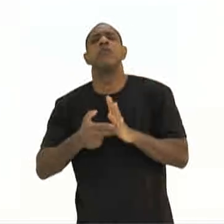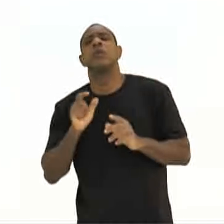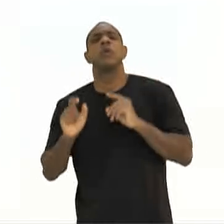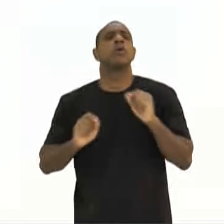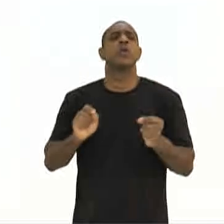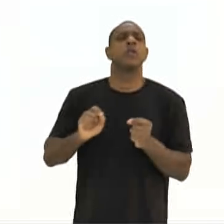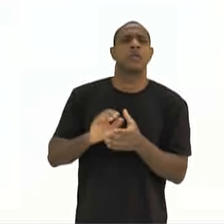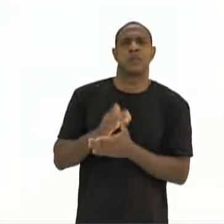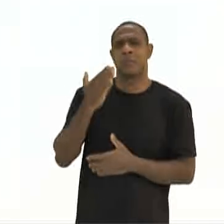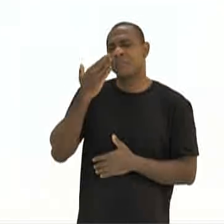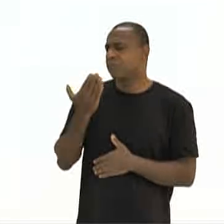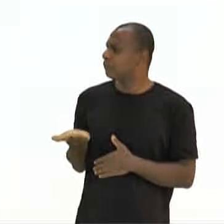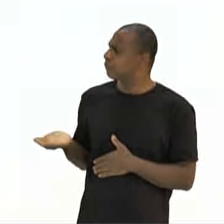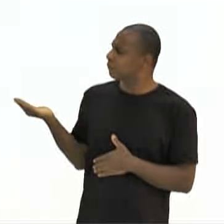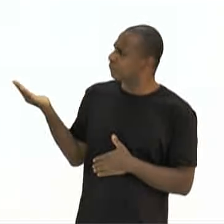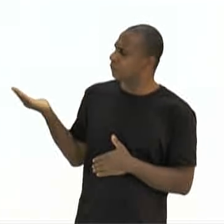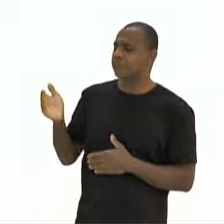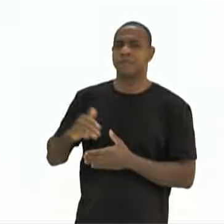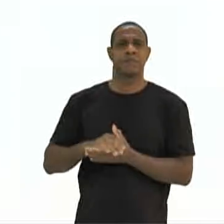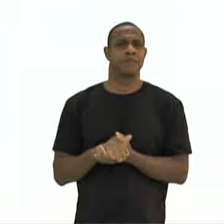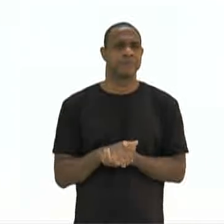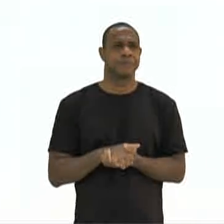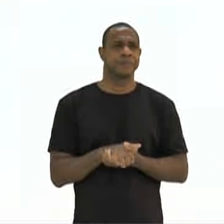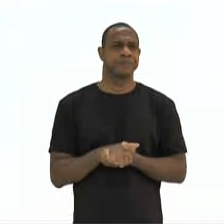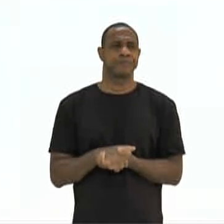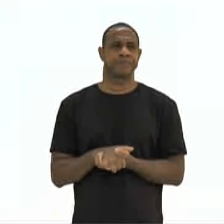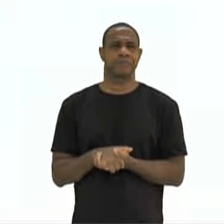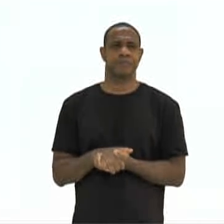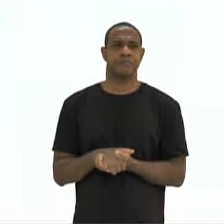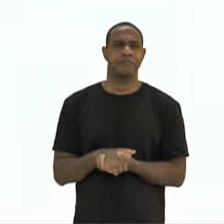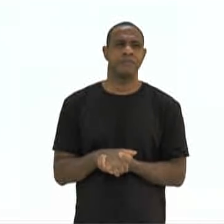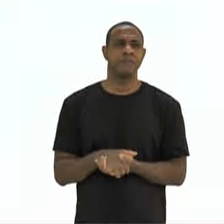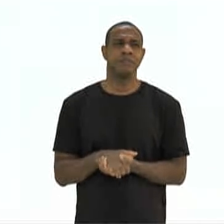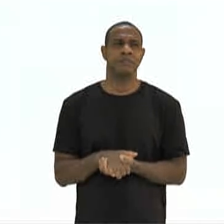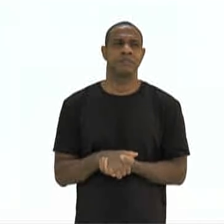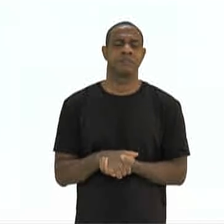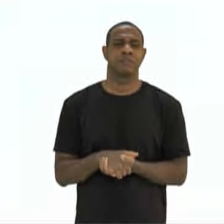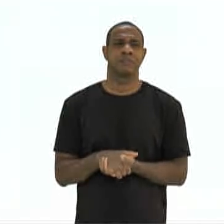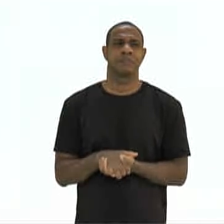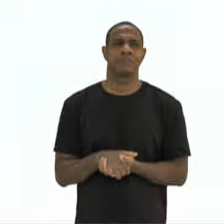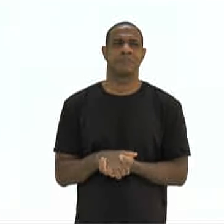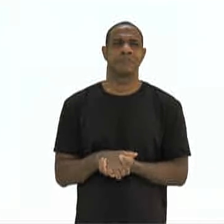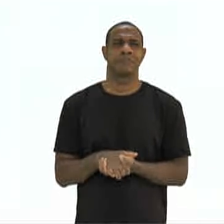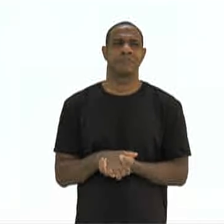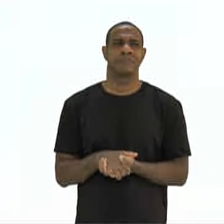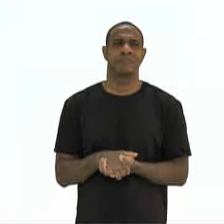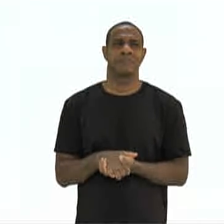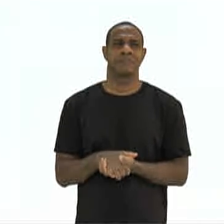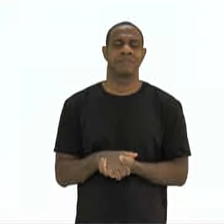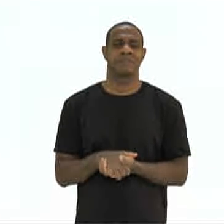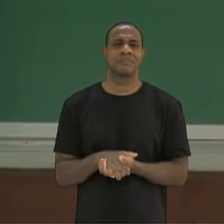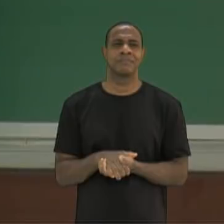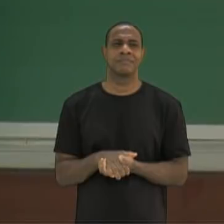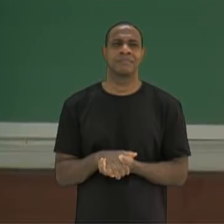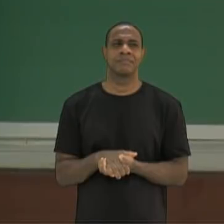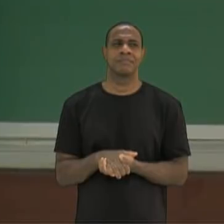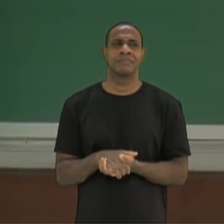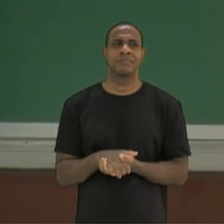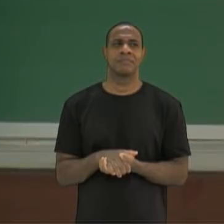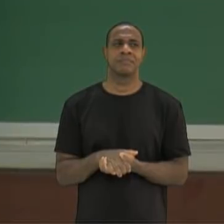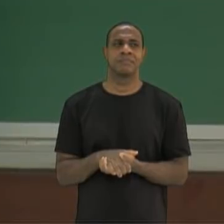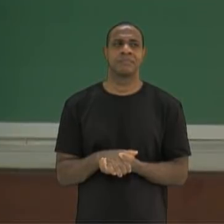a type of a dance that involves fingers, feet and arms and intricate hands